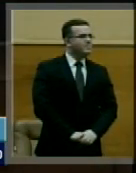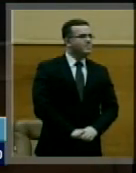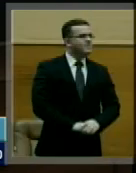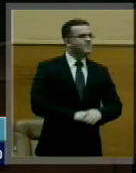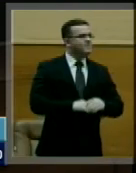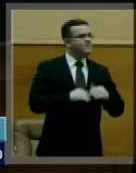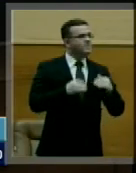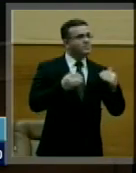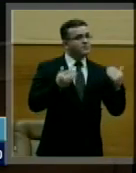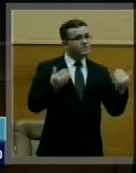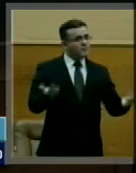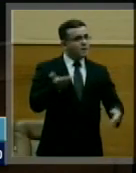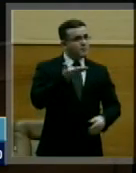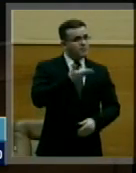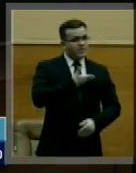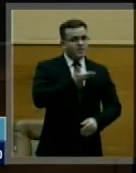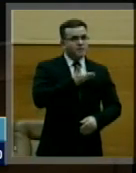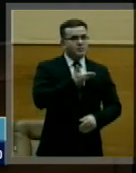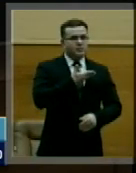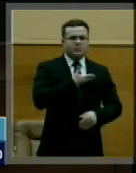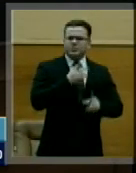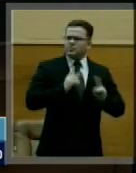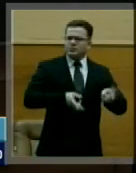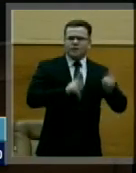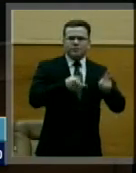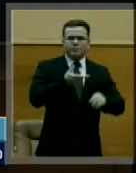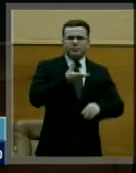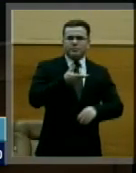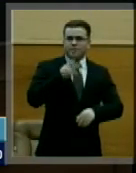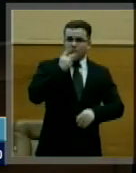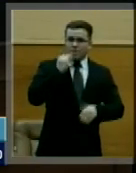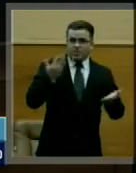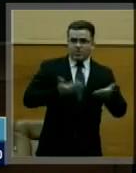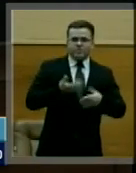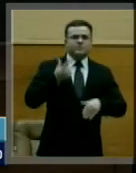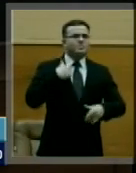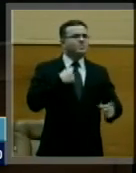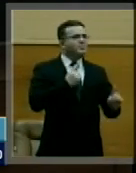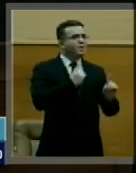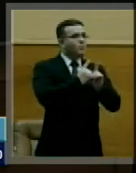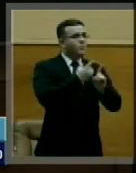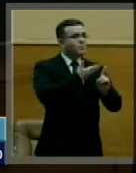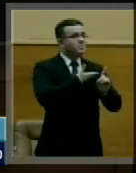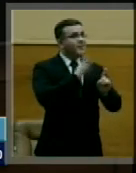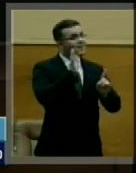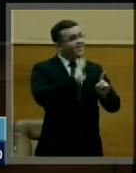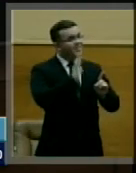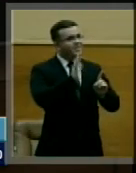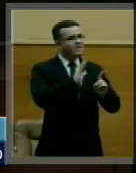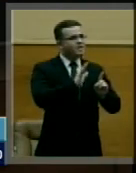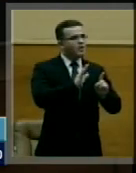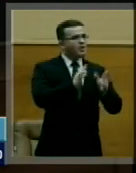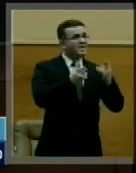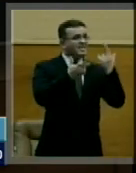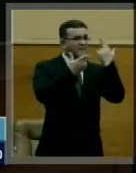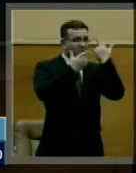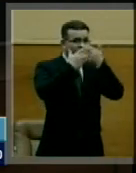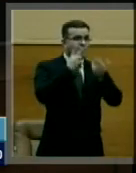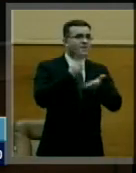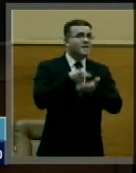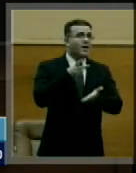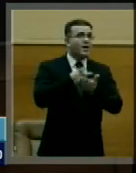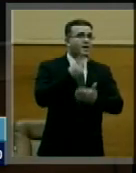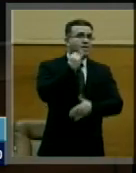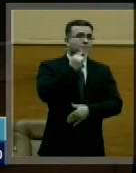E com relação à amizade, onde meu pai chegava, assim, até hoje, sabe, assim, quando as pessoas me encontram, falam das conversas